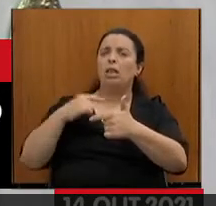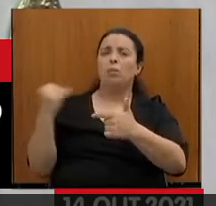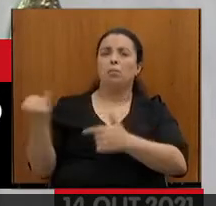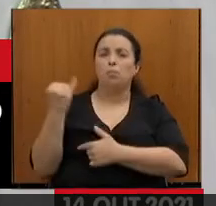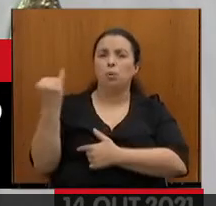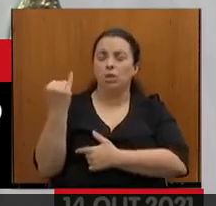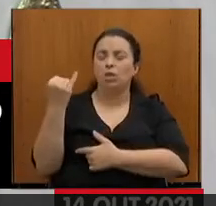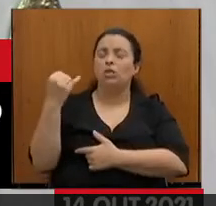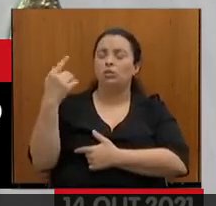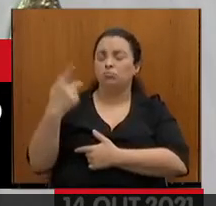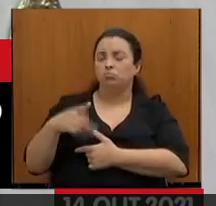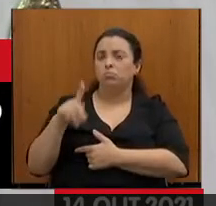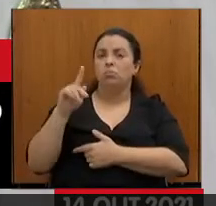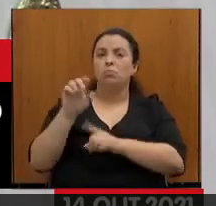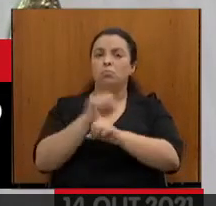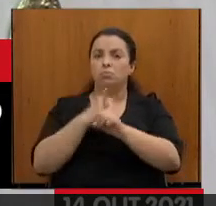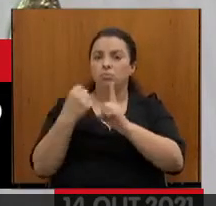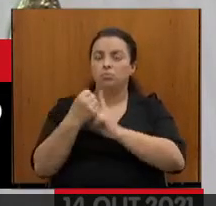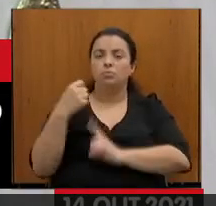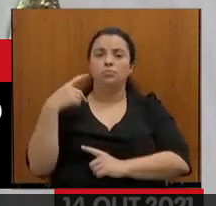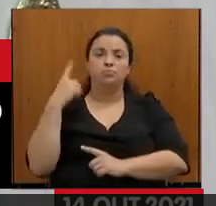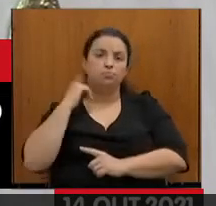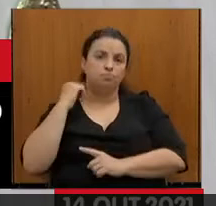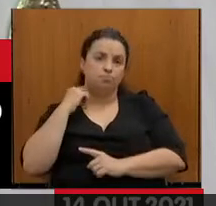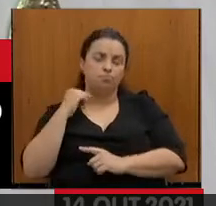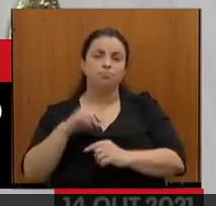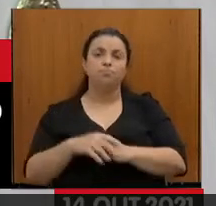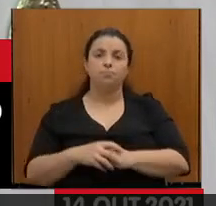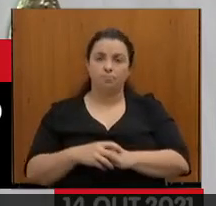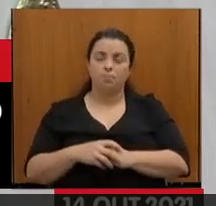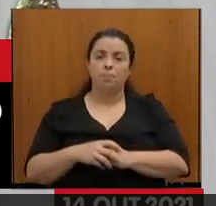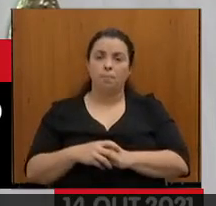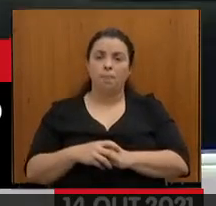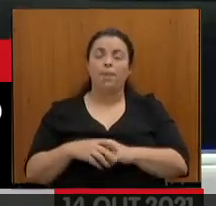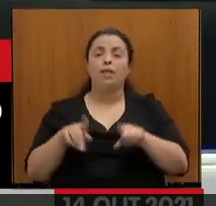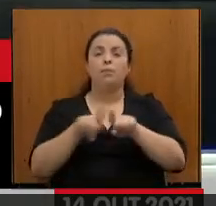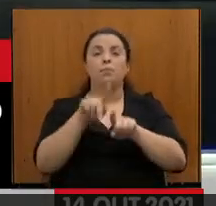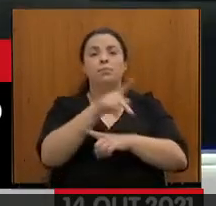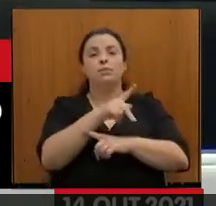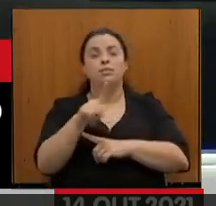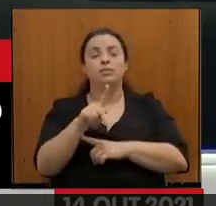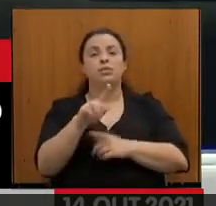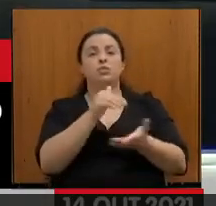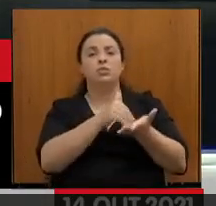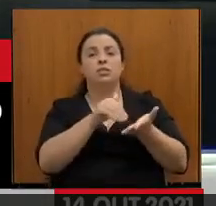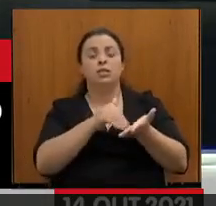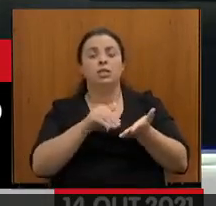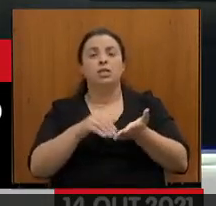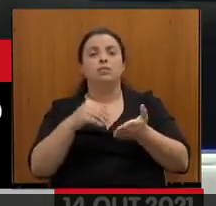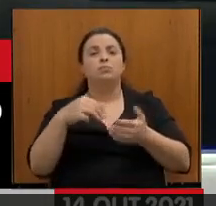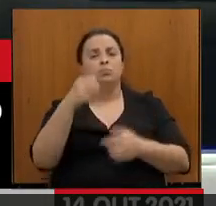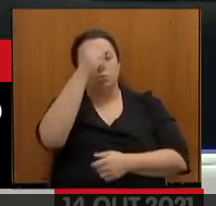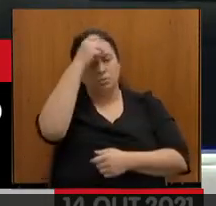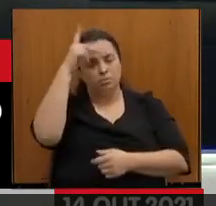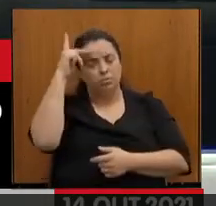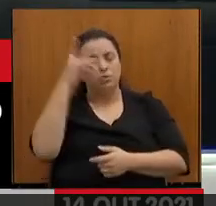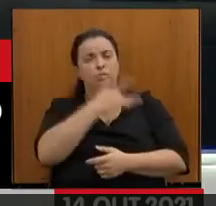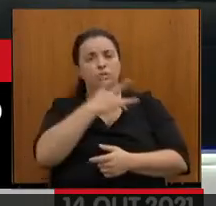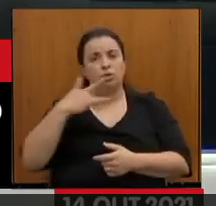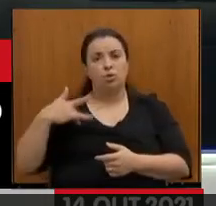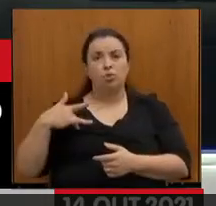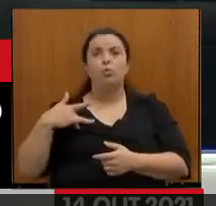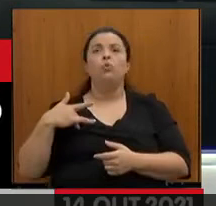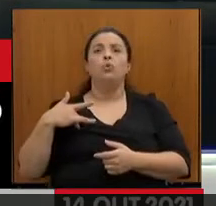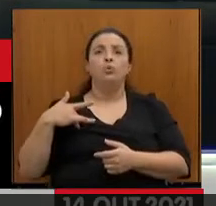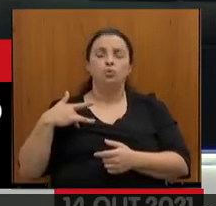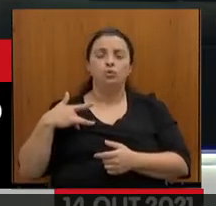e brasileira. E o presidente do Conselho de Secretários Municipais de Saúde, COSENS, Eduardo Luiz da Silva, que tem